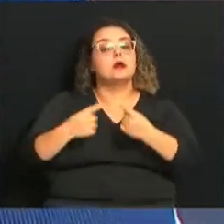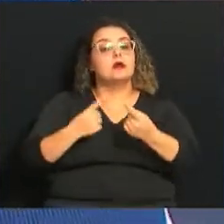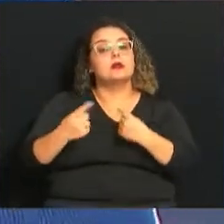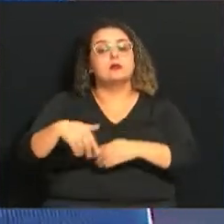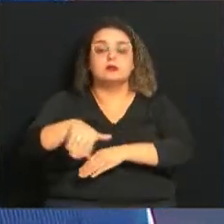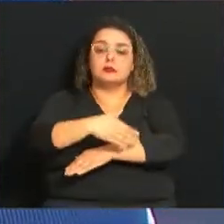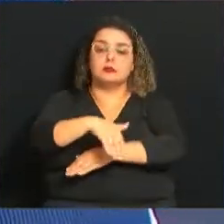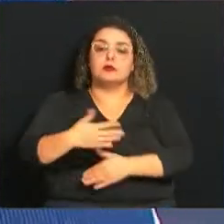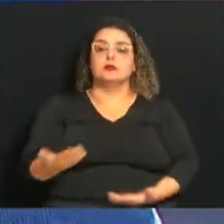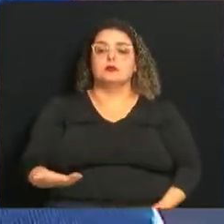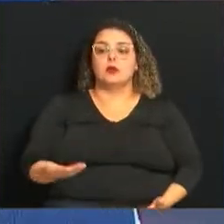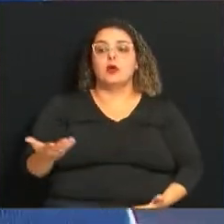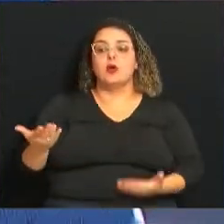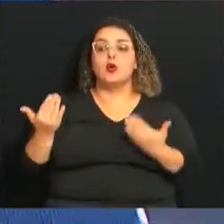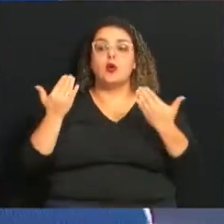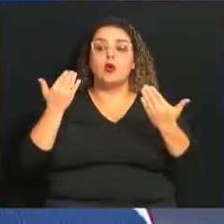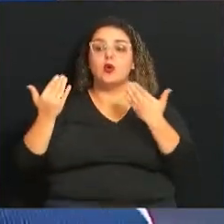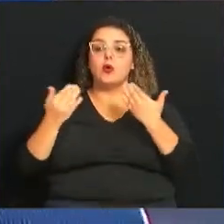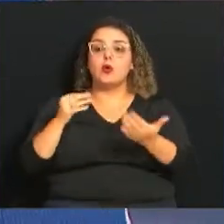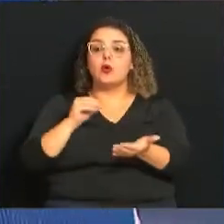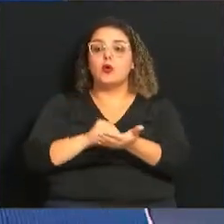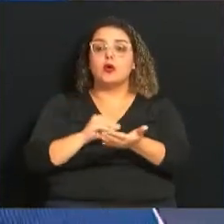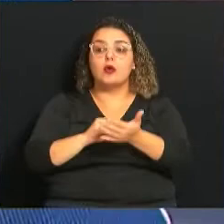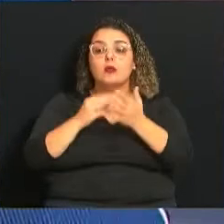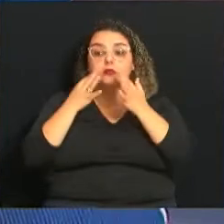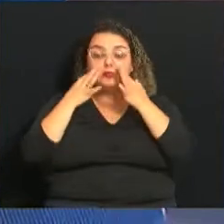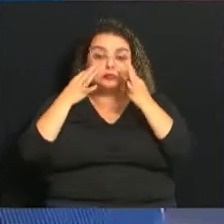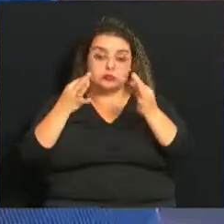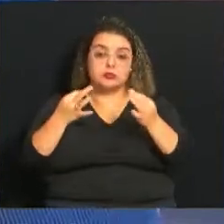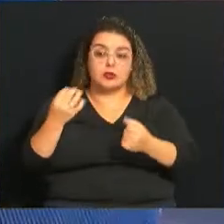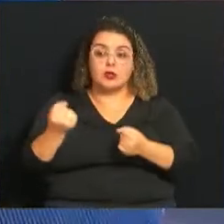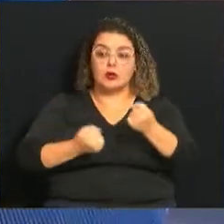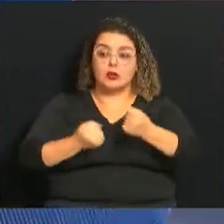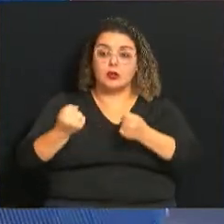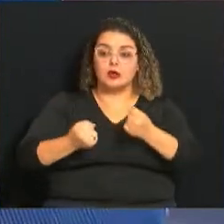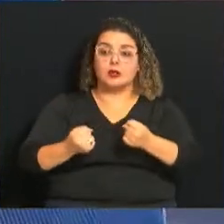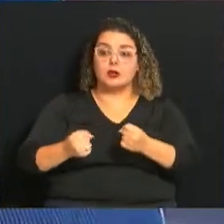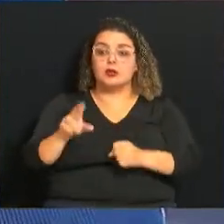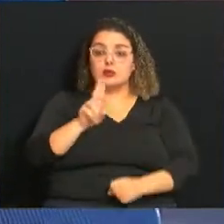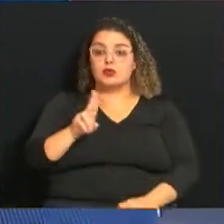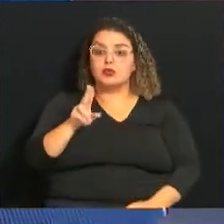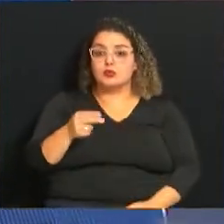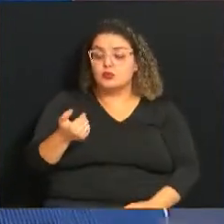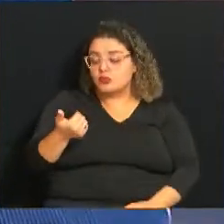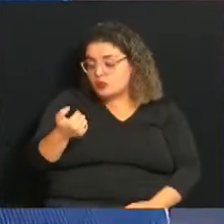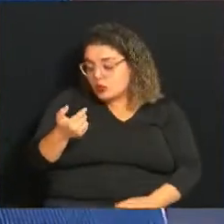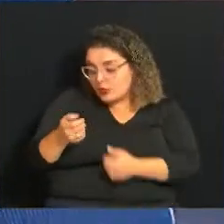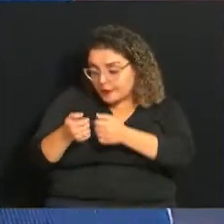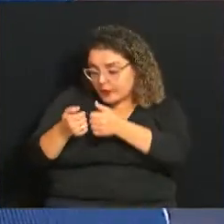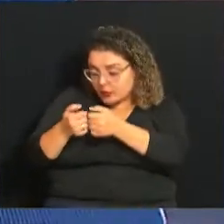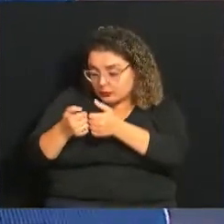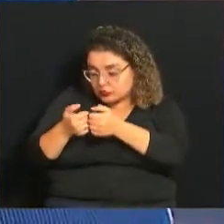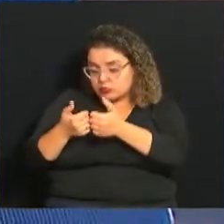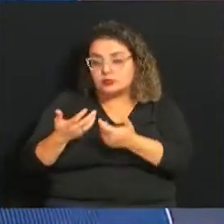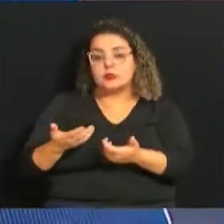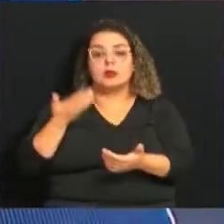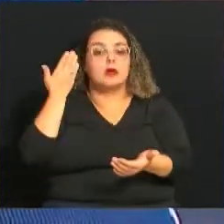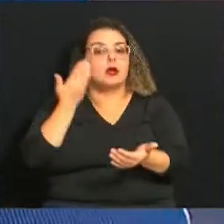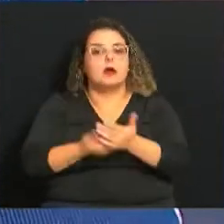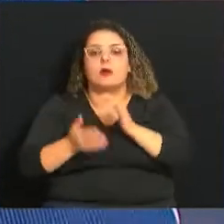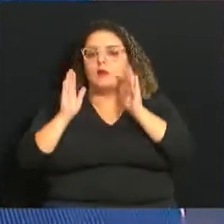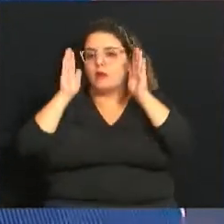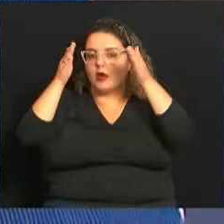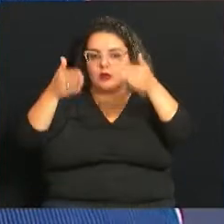eu comparo com a falta de atenção de um motorista que utiliza do celular. é a mesma coisa. Ele pede toda a concentração,